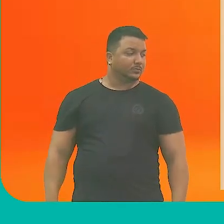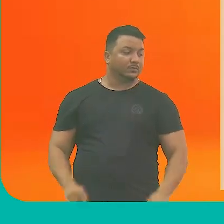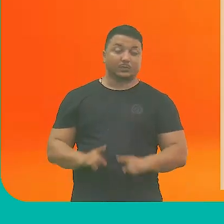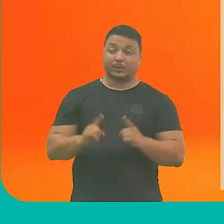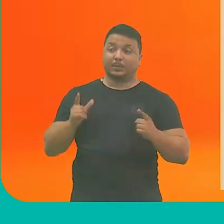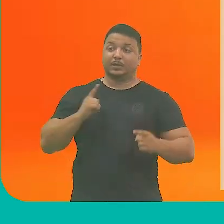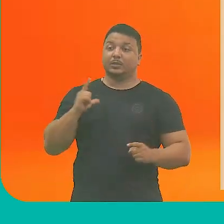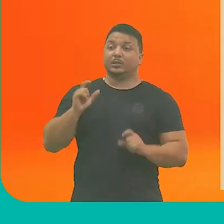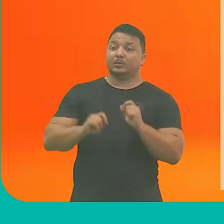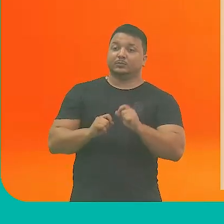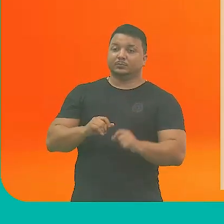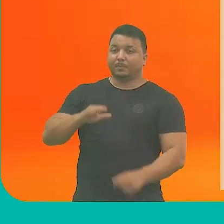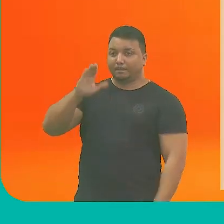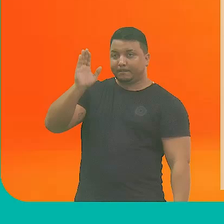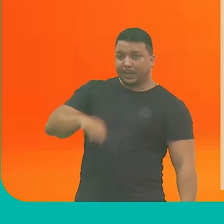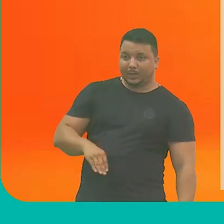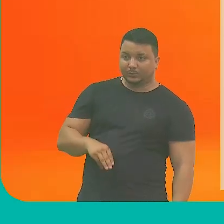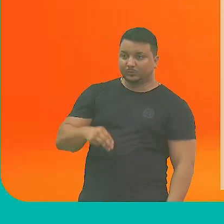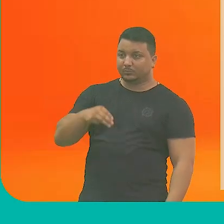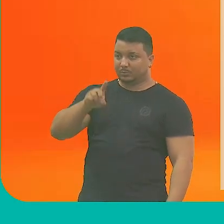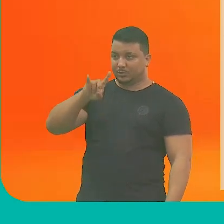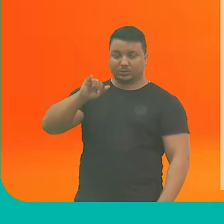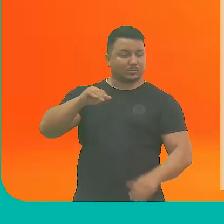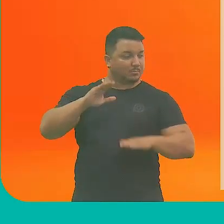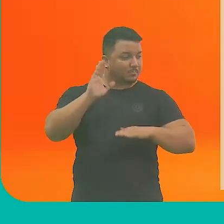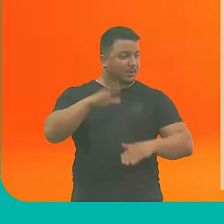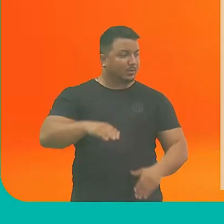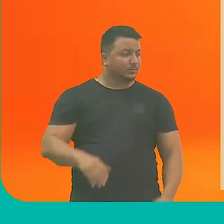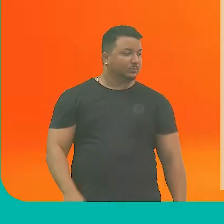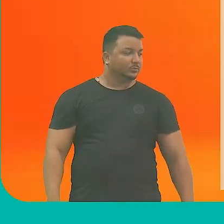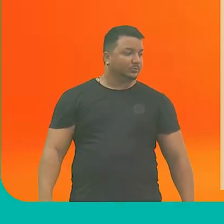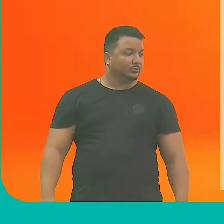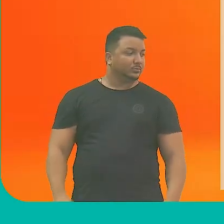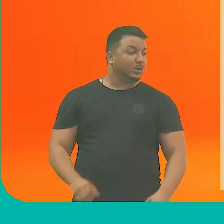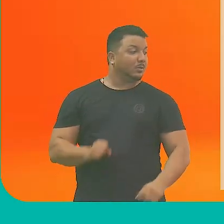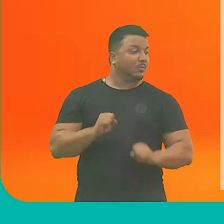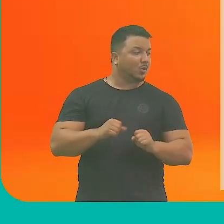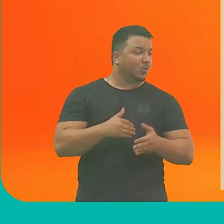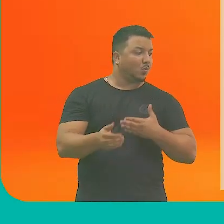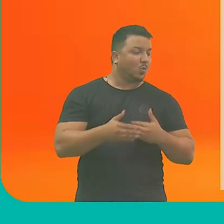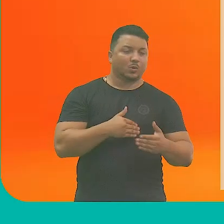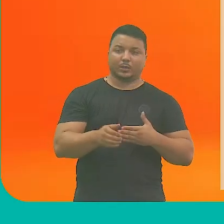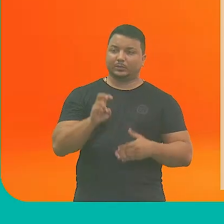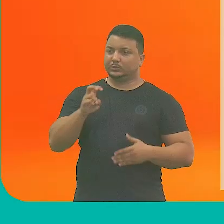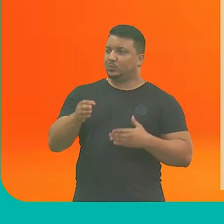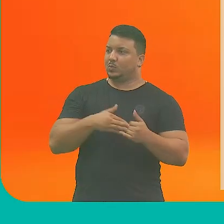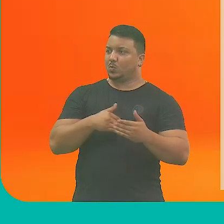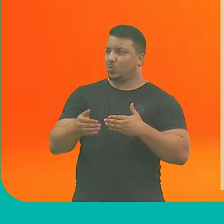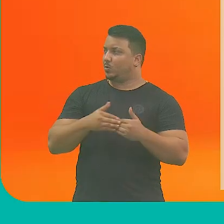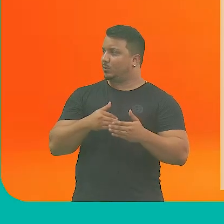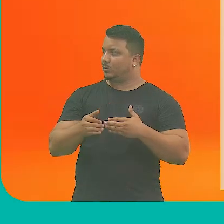a massa abaixo da média, então pode ser qualquer uma dessas 5, concordam?